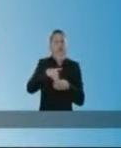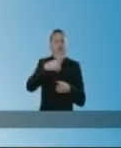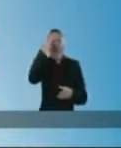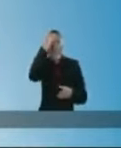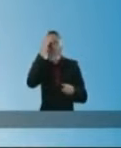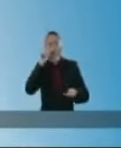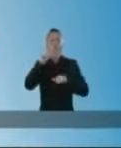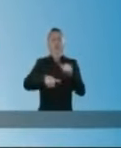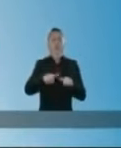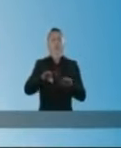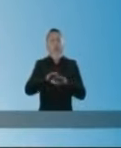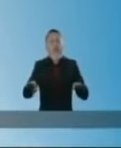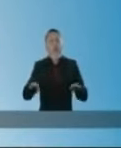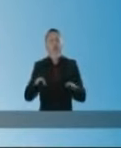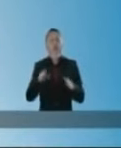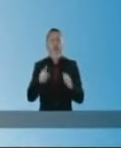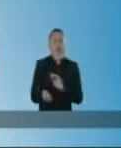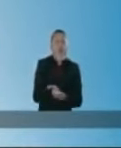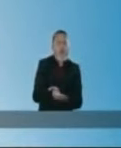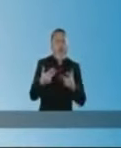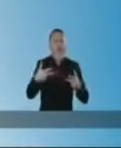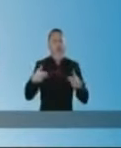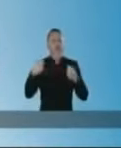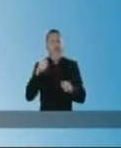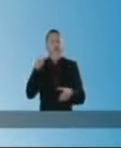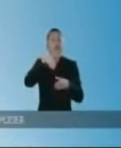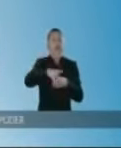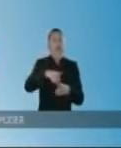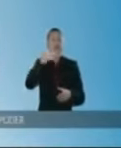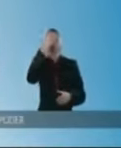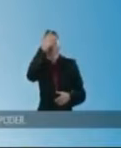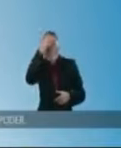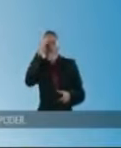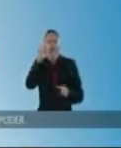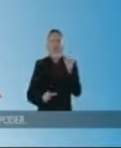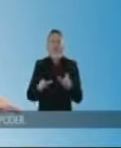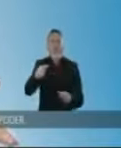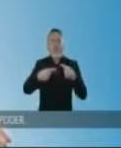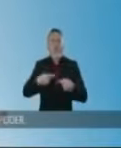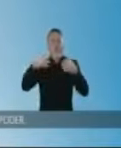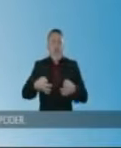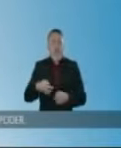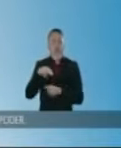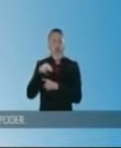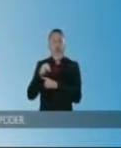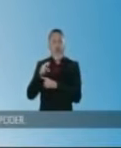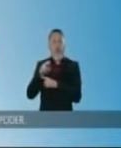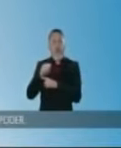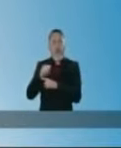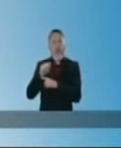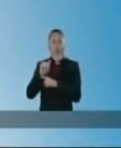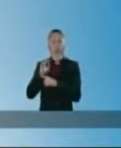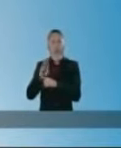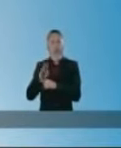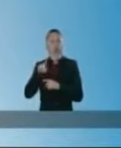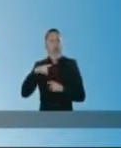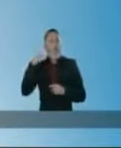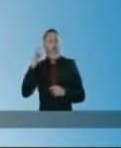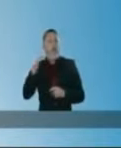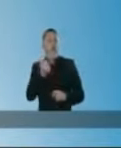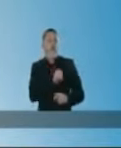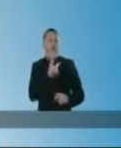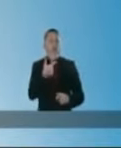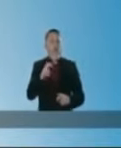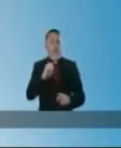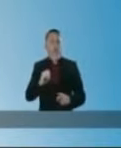país votando com consciência. Chega de corrupção. Aposte o seu voto em quem não se contamina com o poder. Norma Yubi, deputada